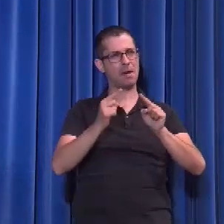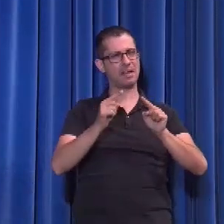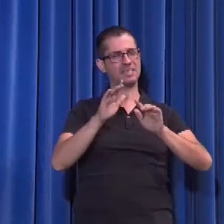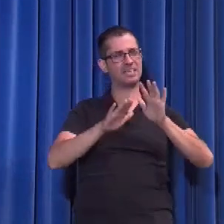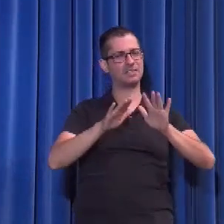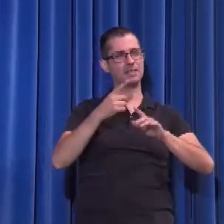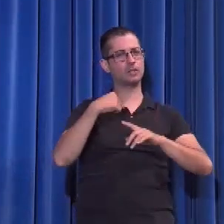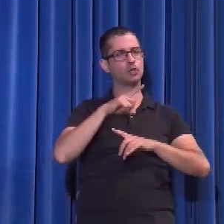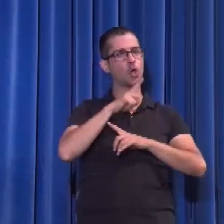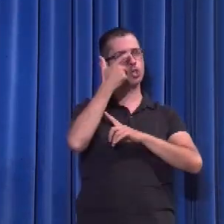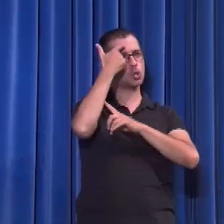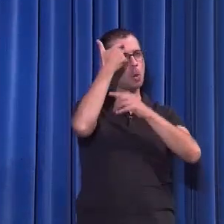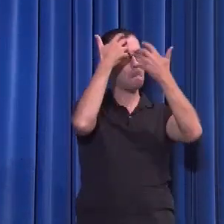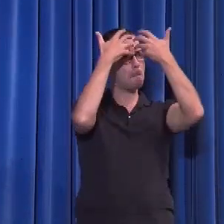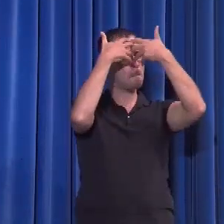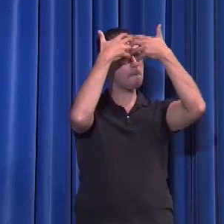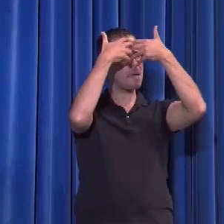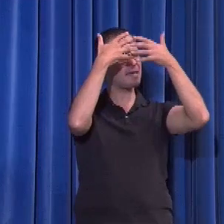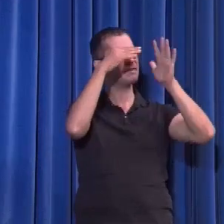nossos pensamentos.